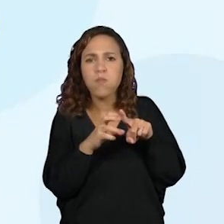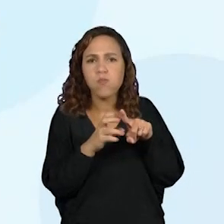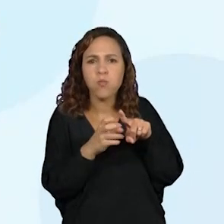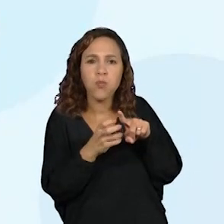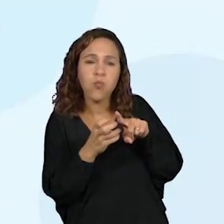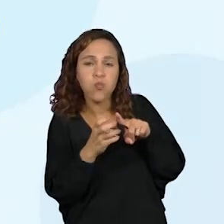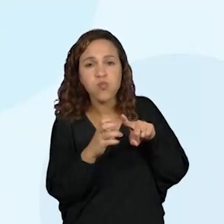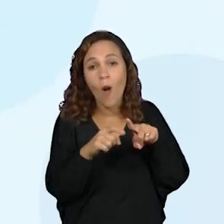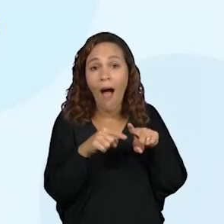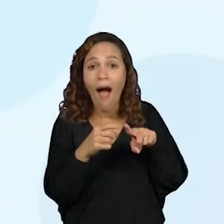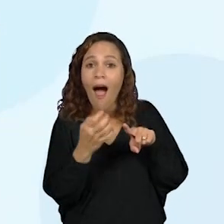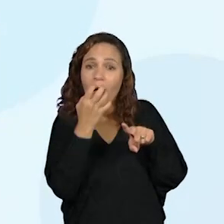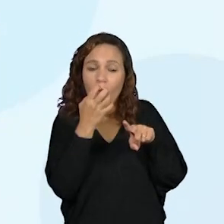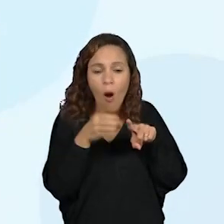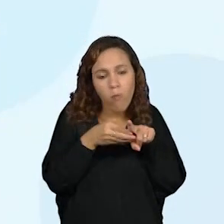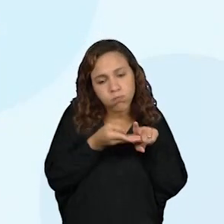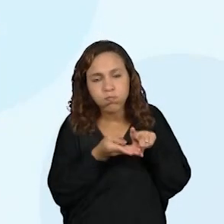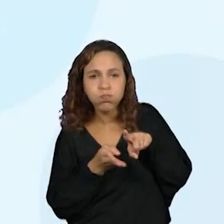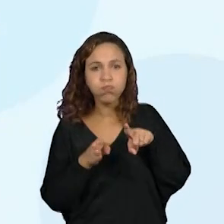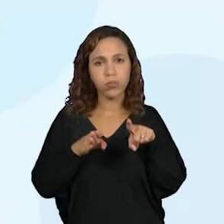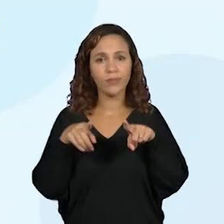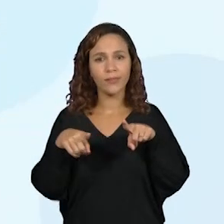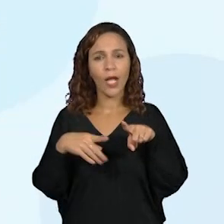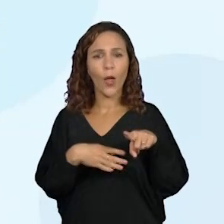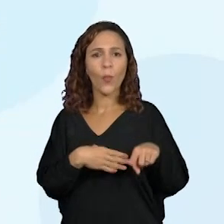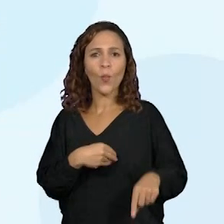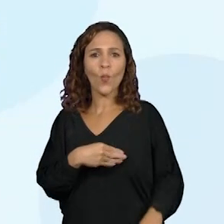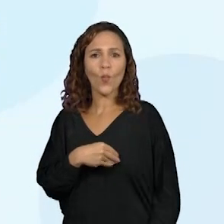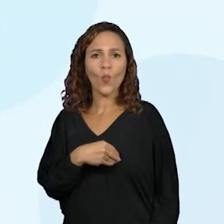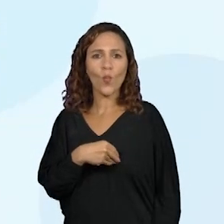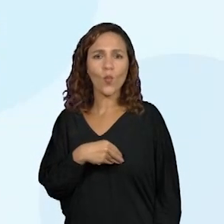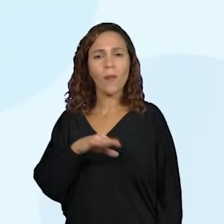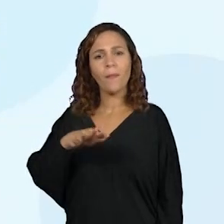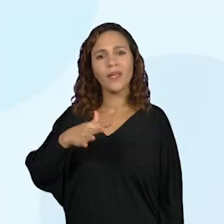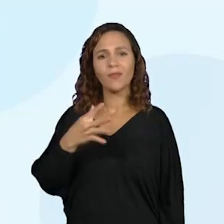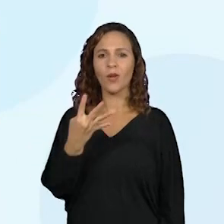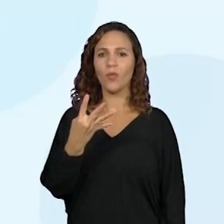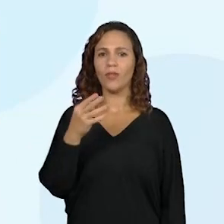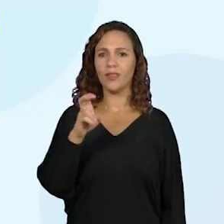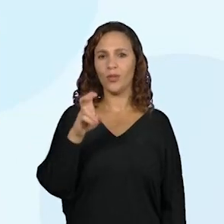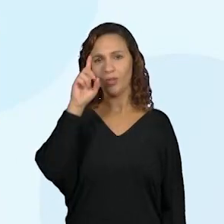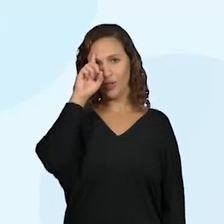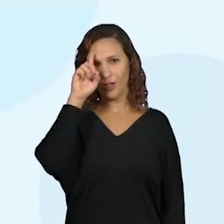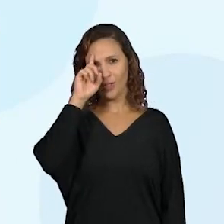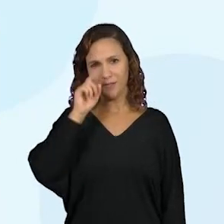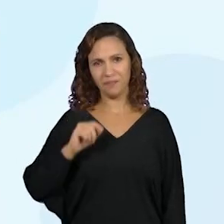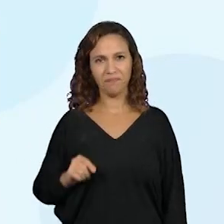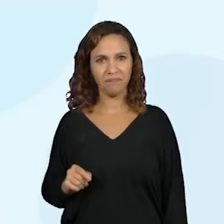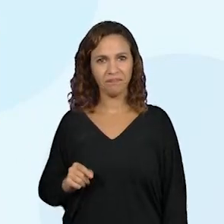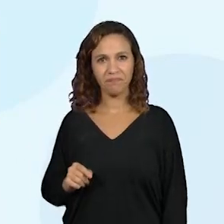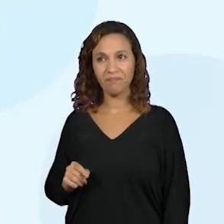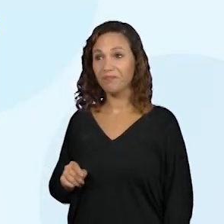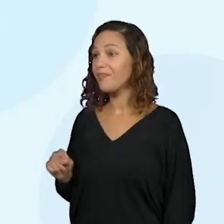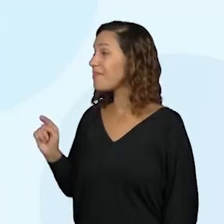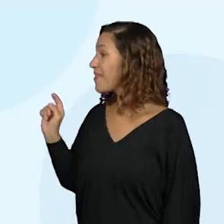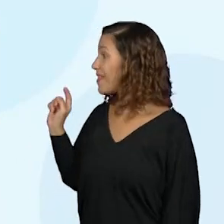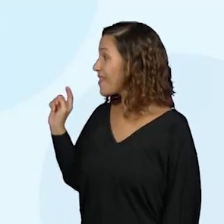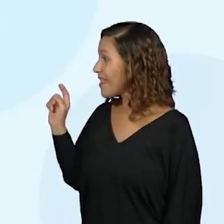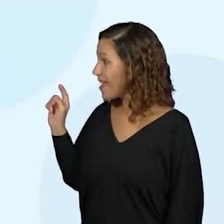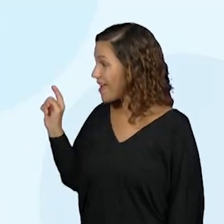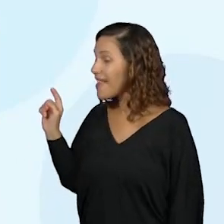são amamentados pela cadela por cerca de 45 dias olha nesse trecho e